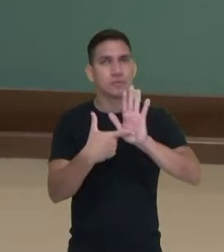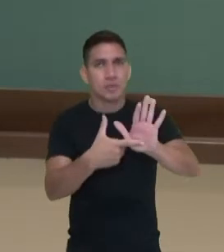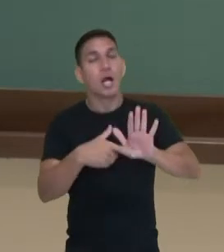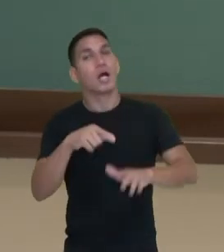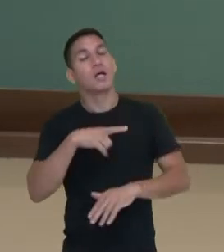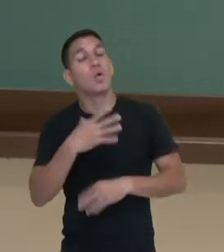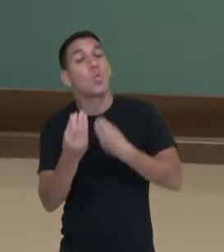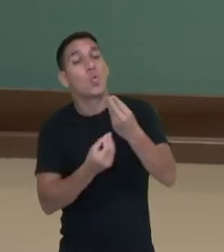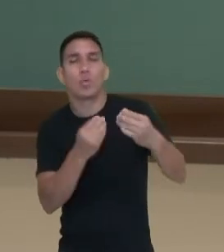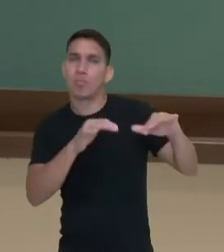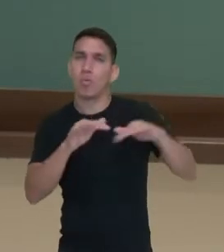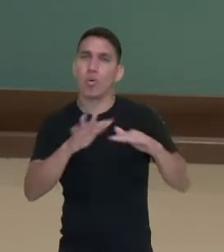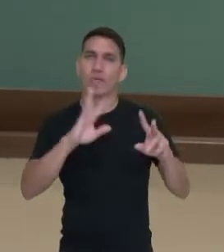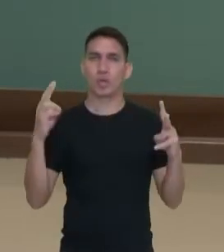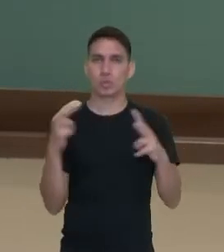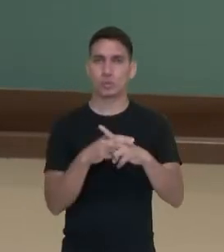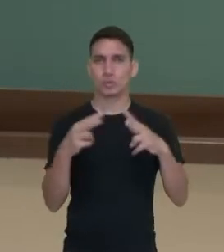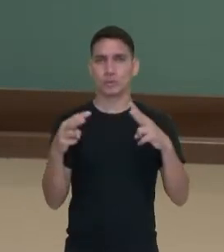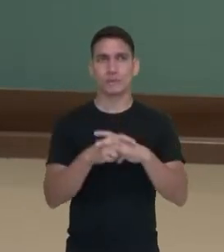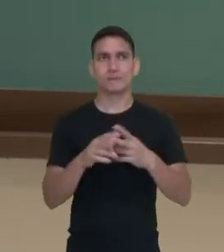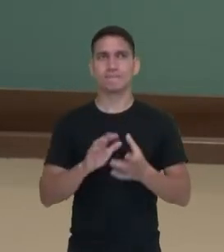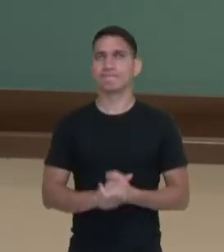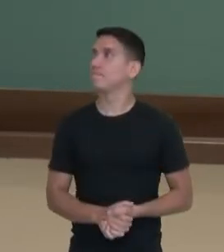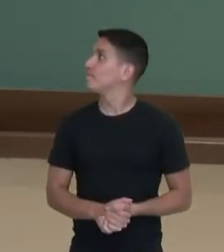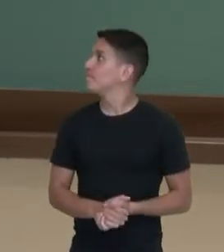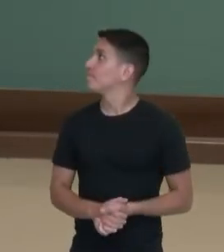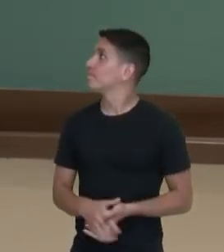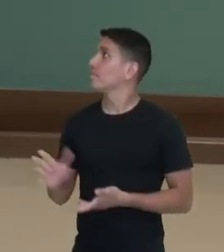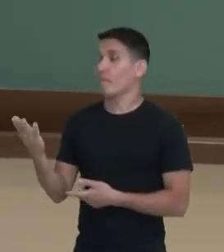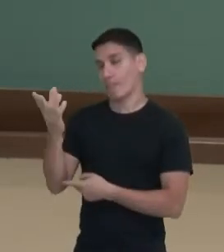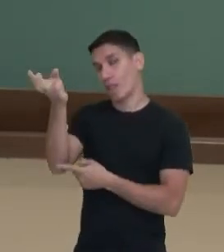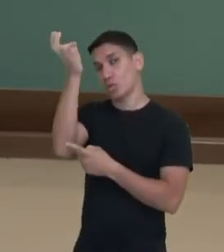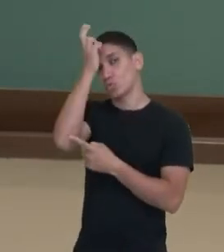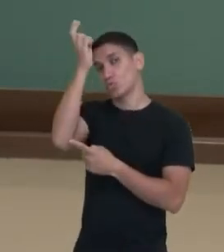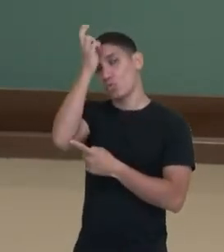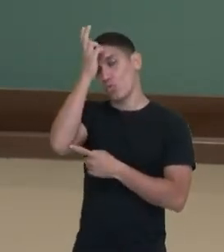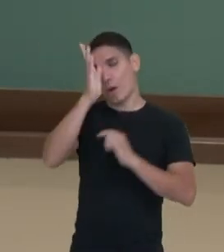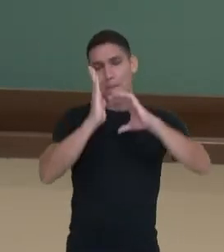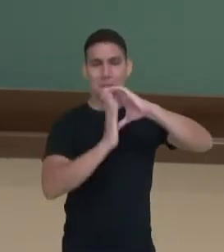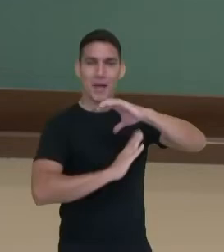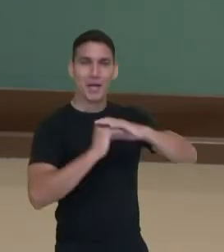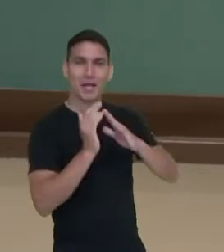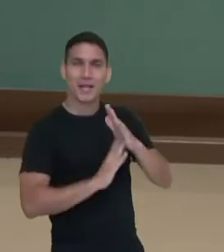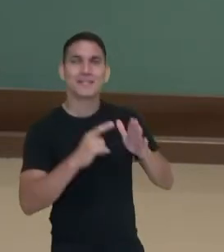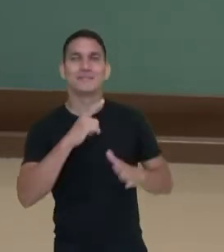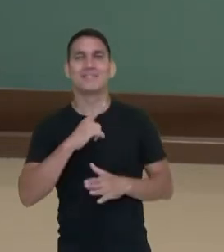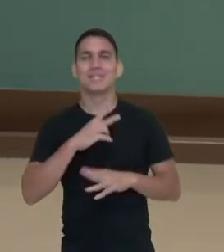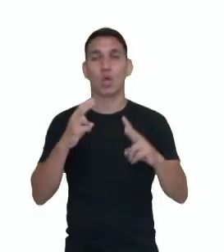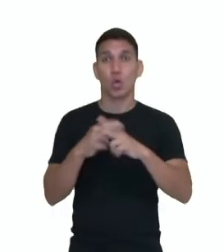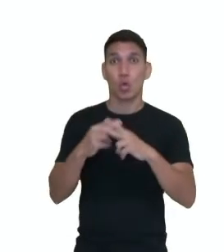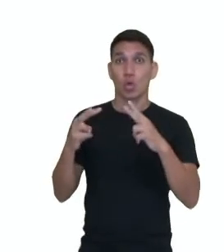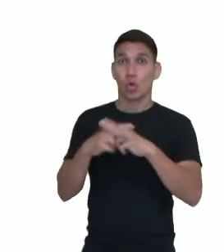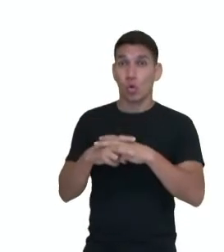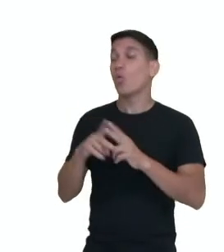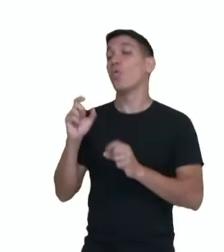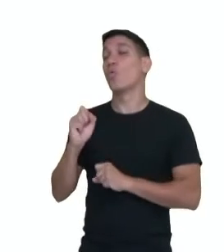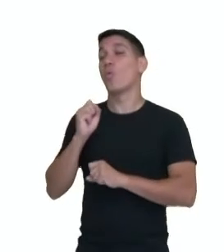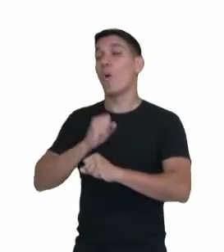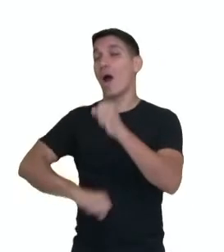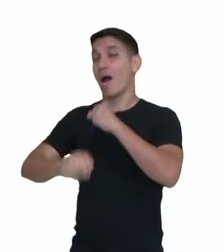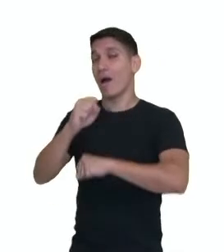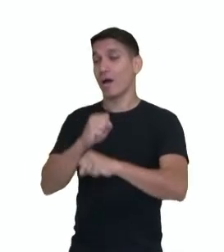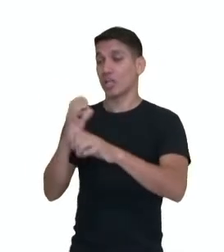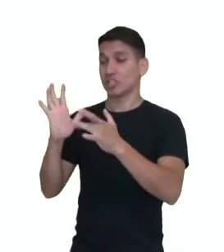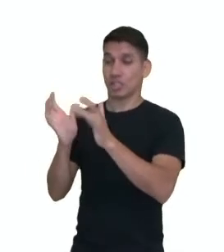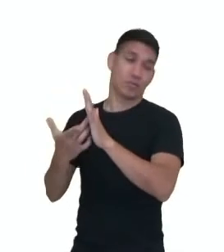registrando movimentos de luta, tá? No Egito, pinturas de lutas datam de 2400